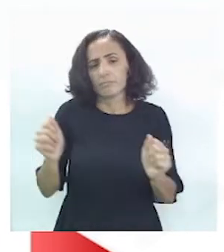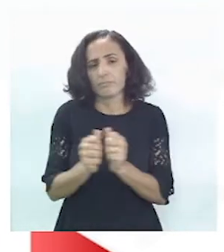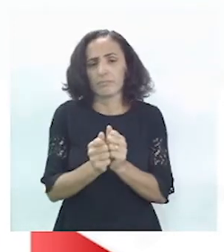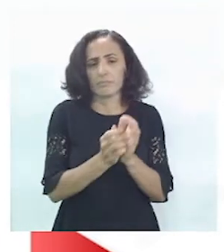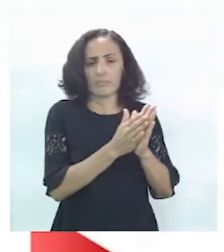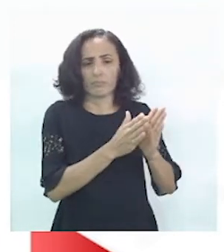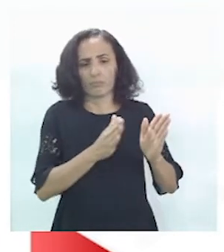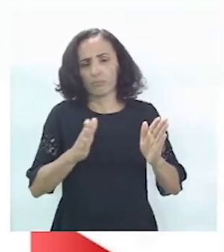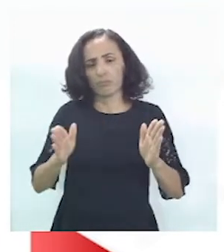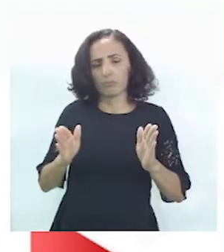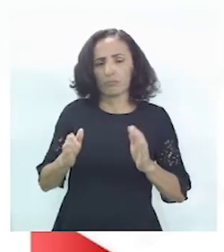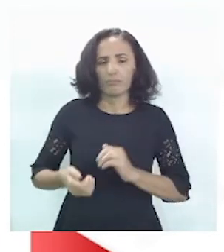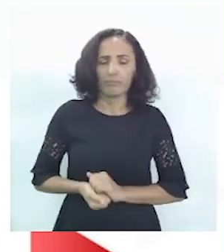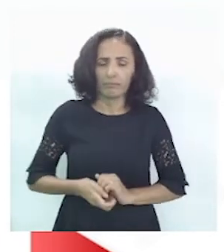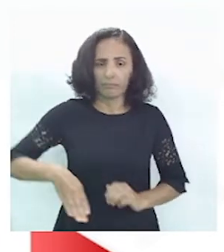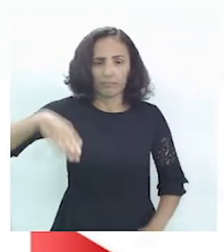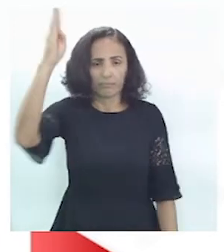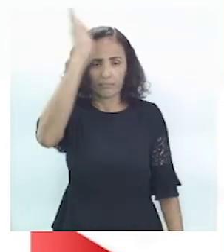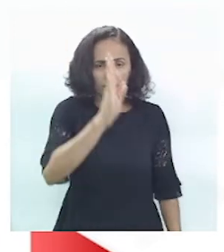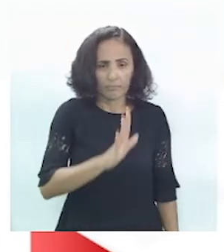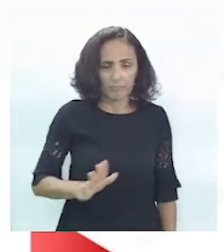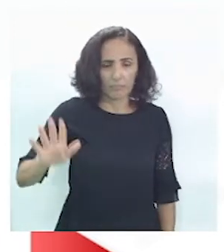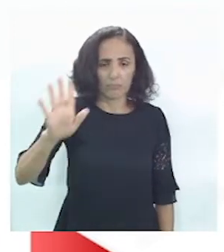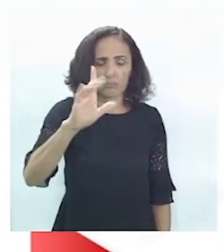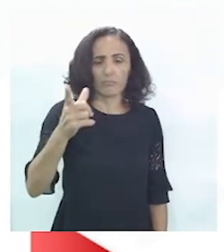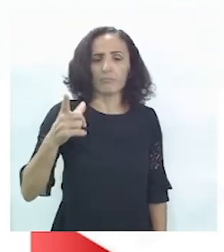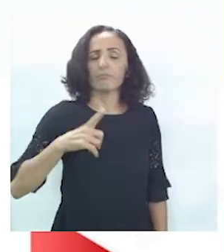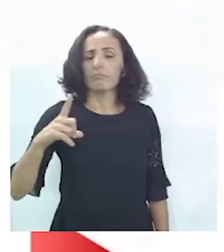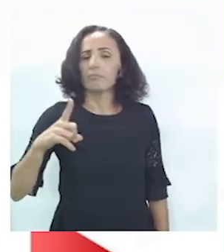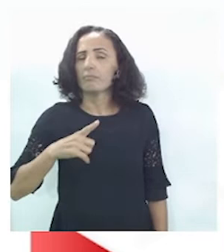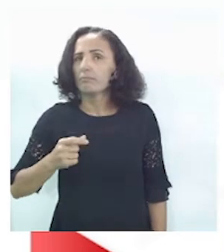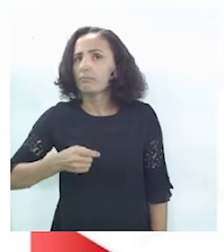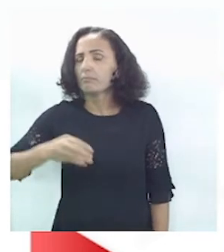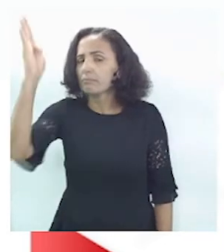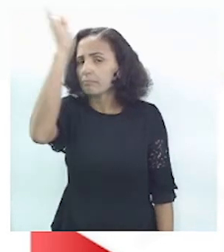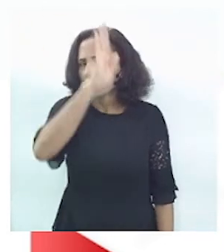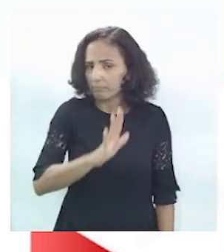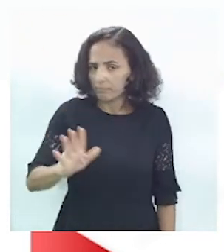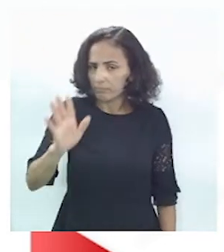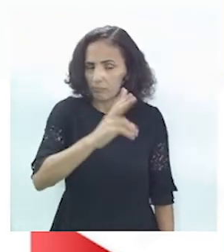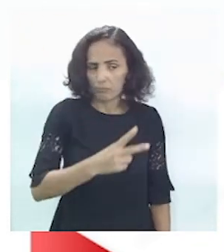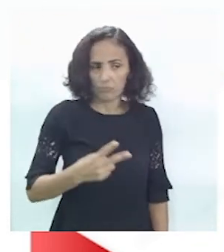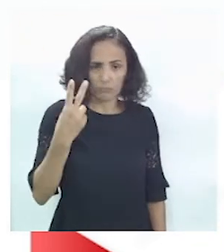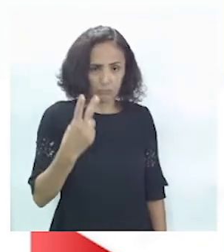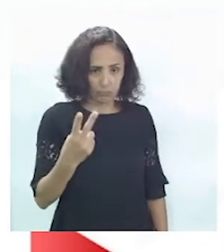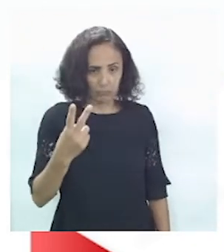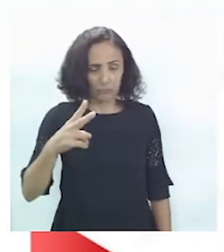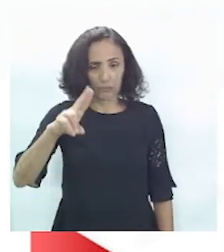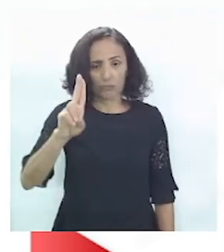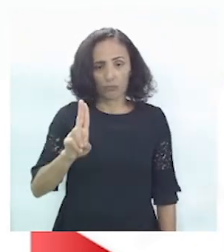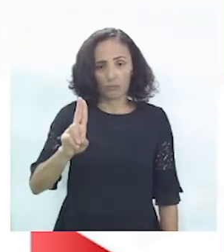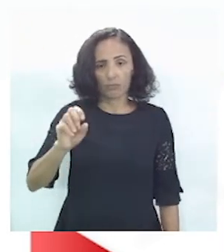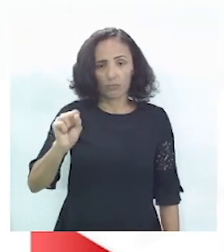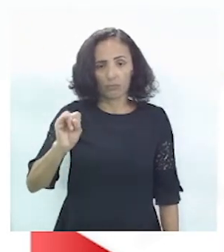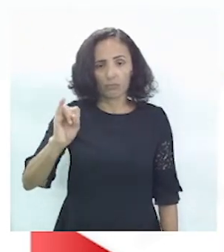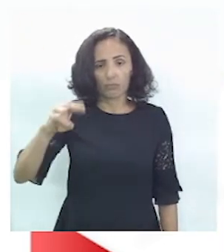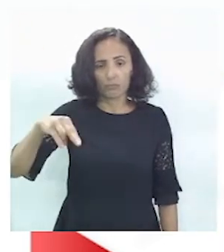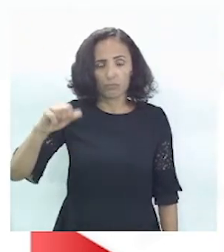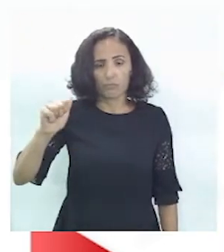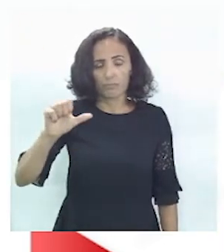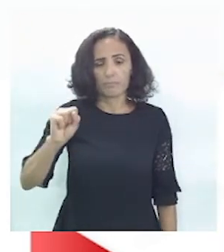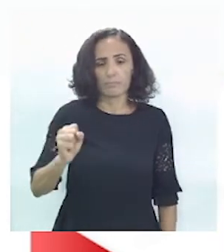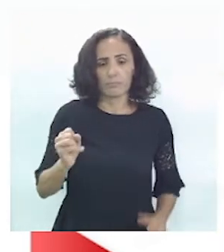energia nuclear. No Brasil, existem ali duas usinas nucleares que são localizadas no